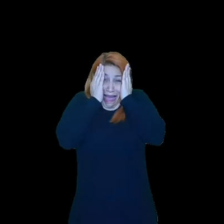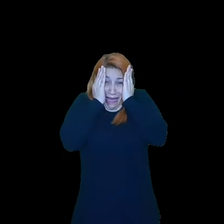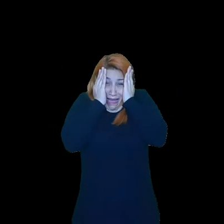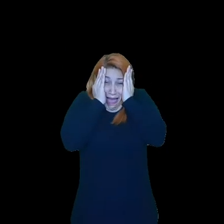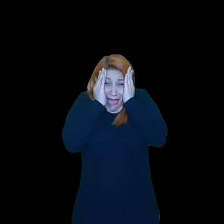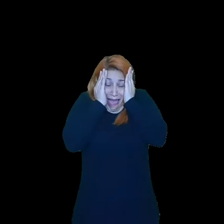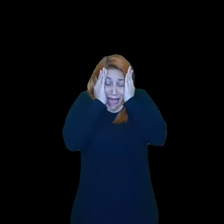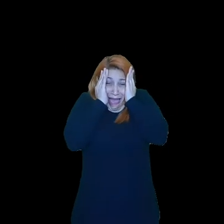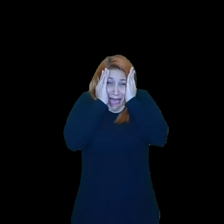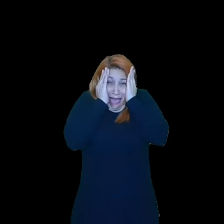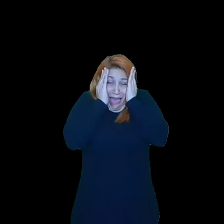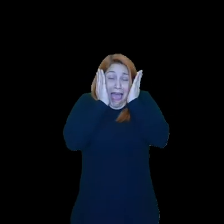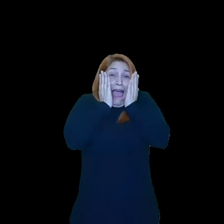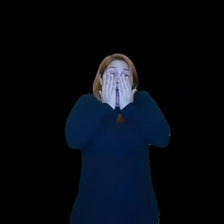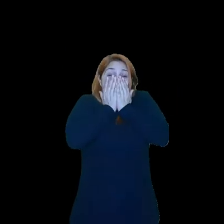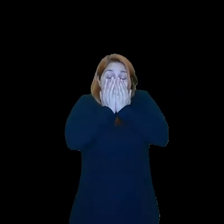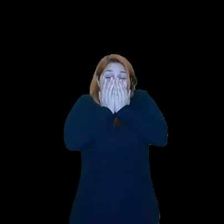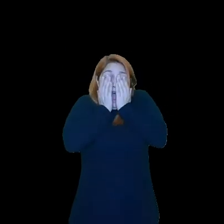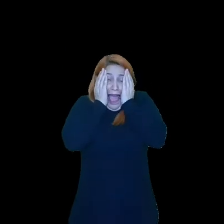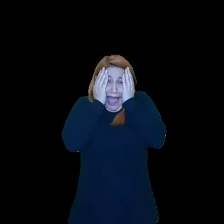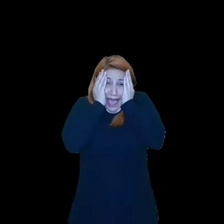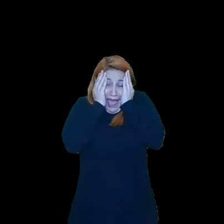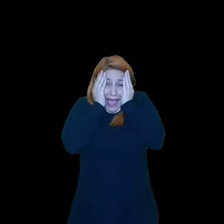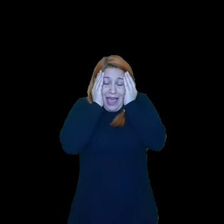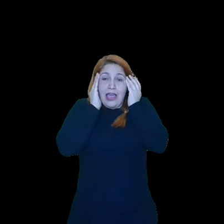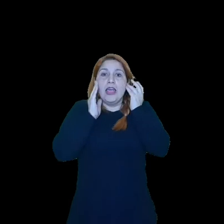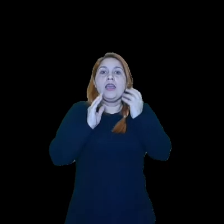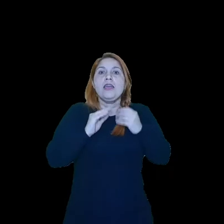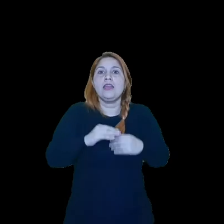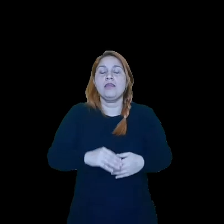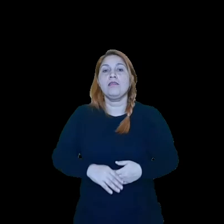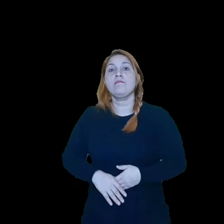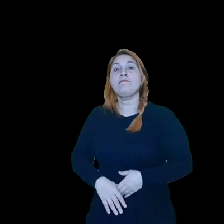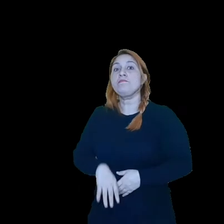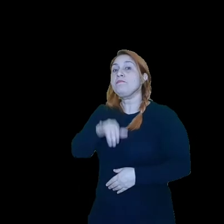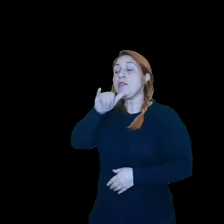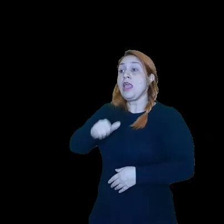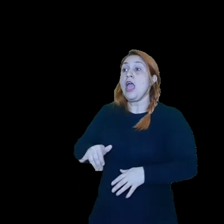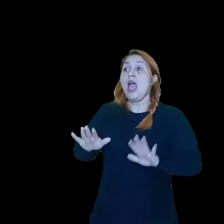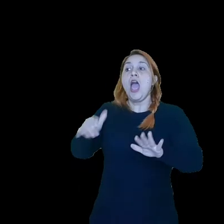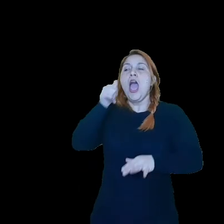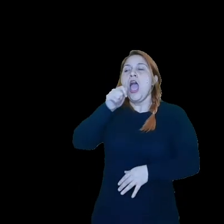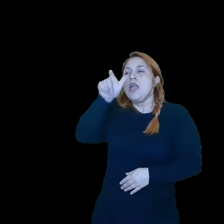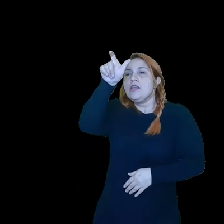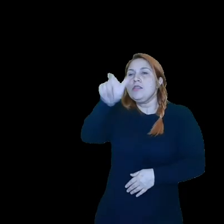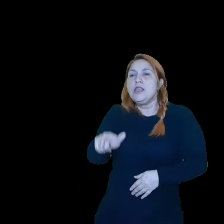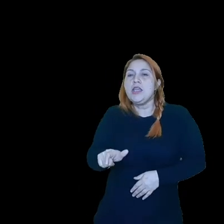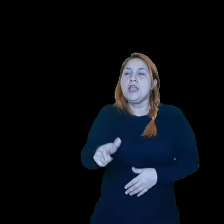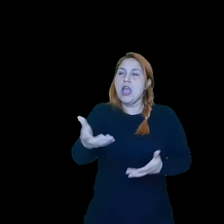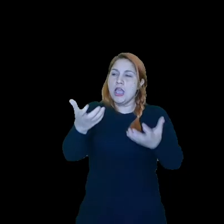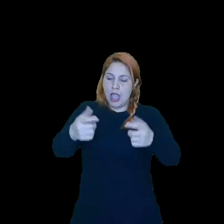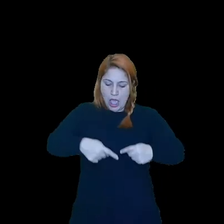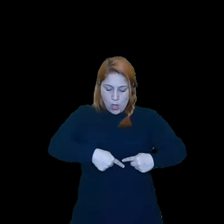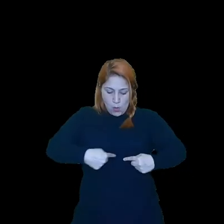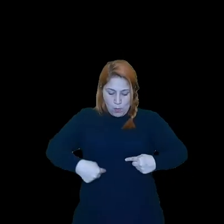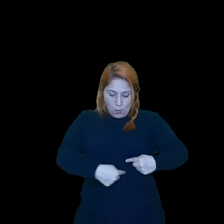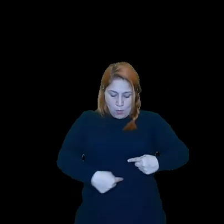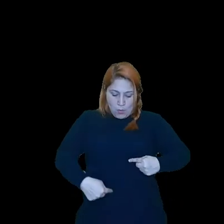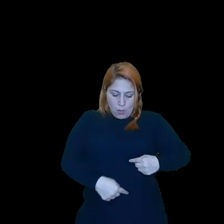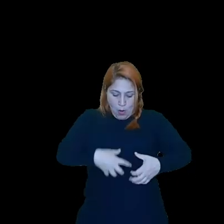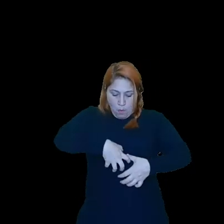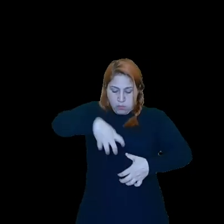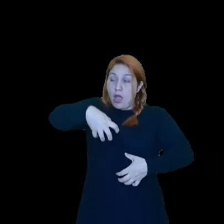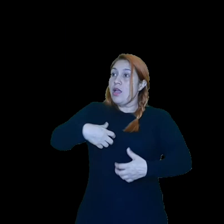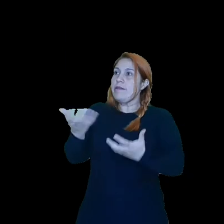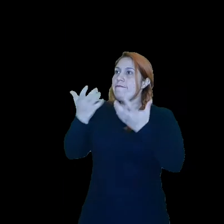paralisou. Maria Angola, devolva as minhas tripas e o meu estômago,